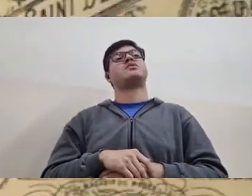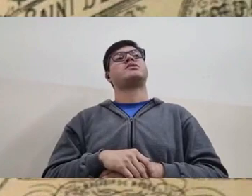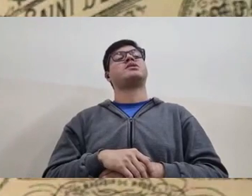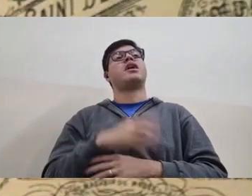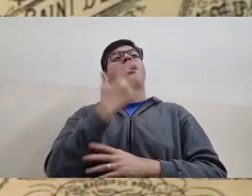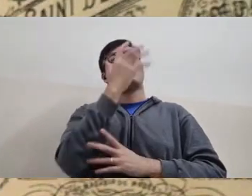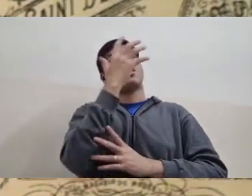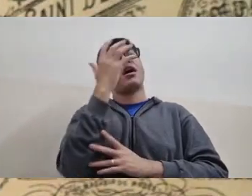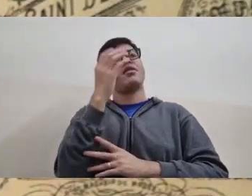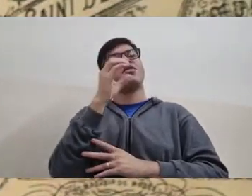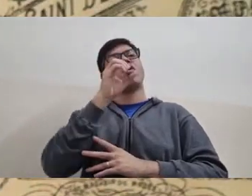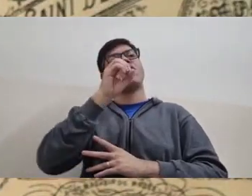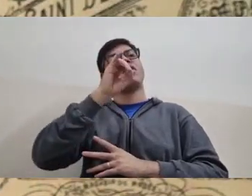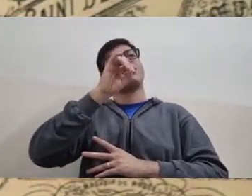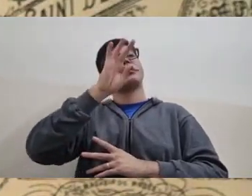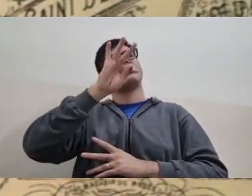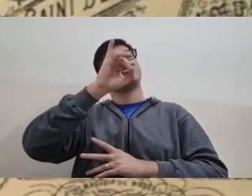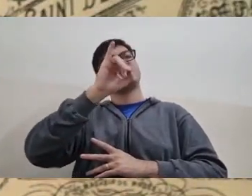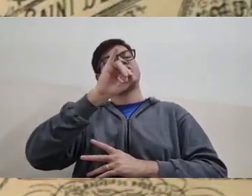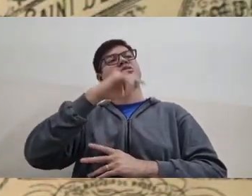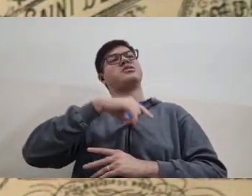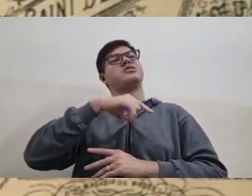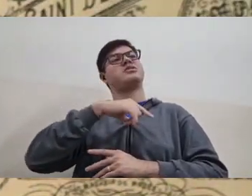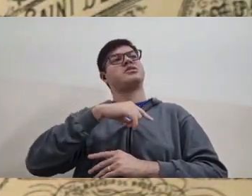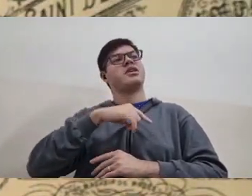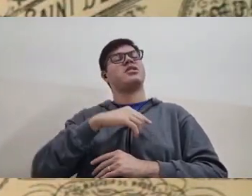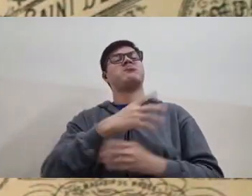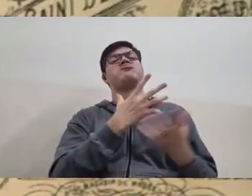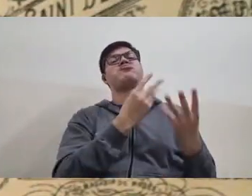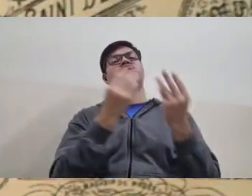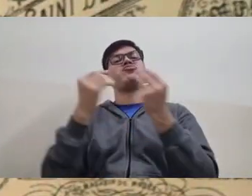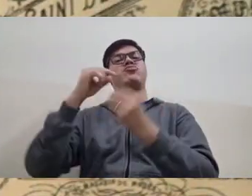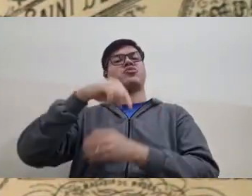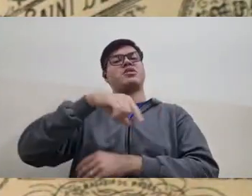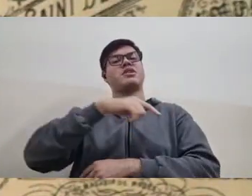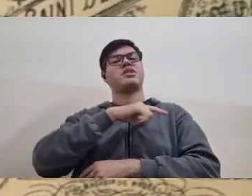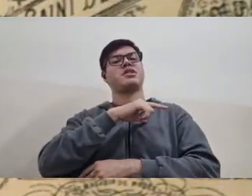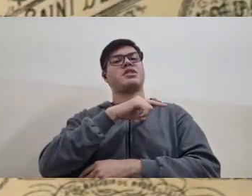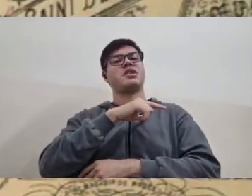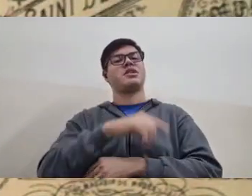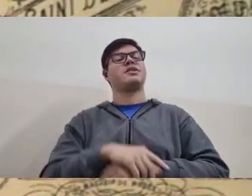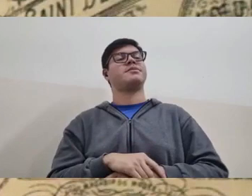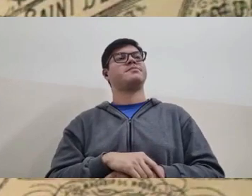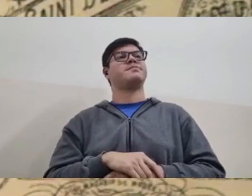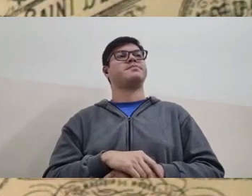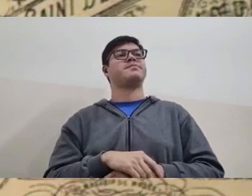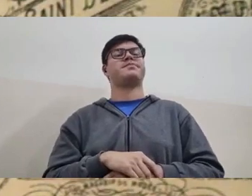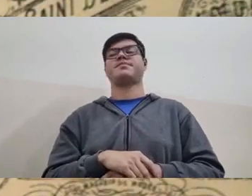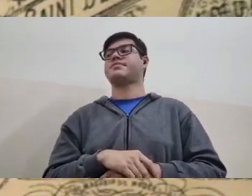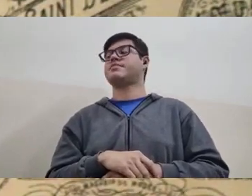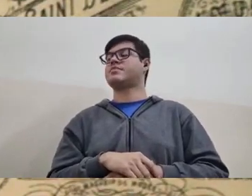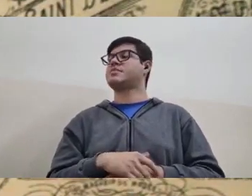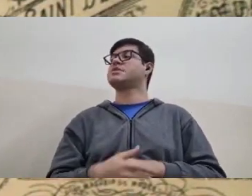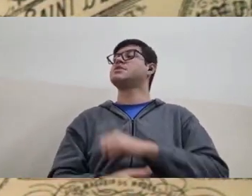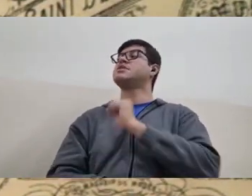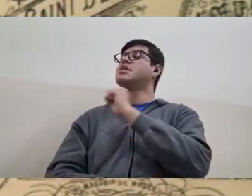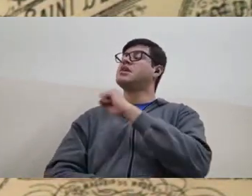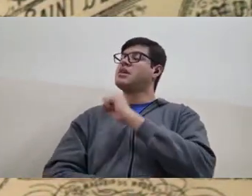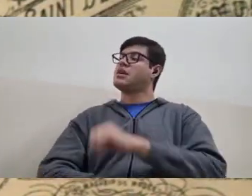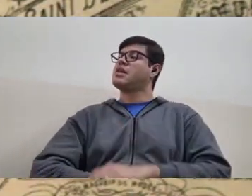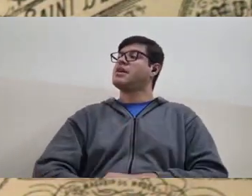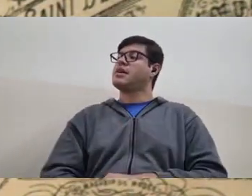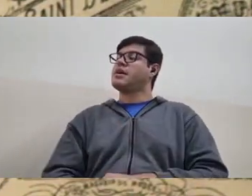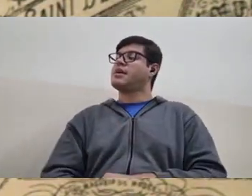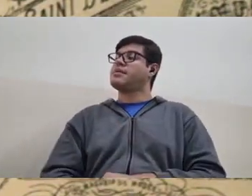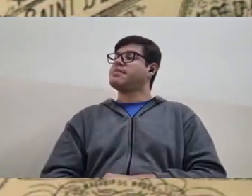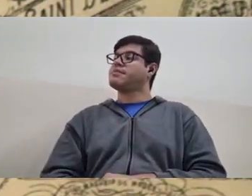aí na arborização urbana. O oiti não tem mais em Araras? Tem em Araras, tem bastante. Ah, tem sim. Fui, inclusive, em frente do... Posso